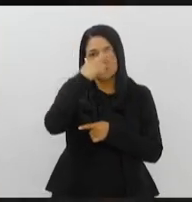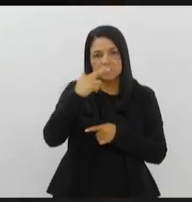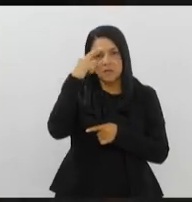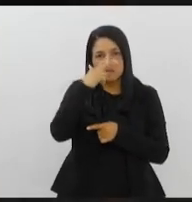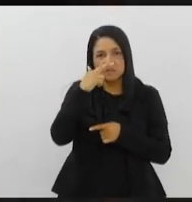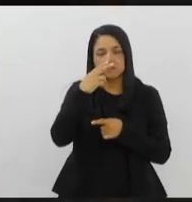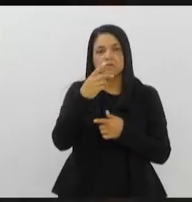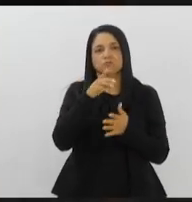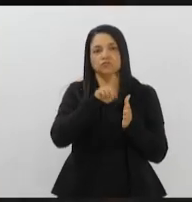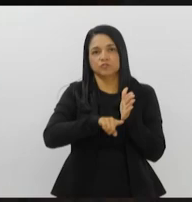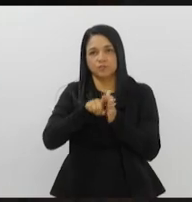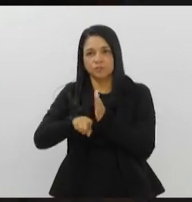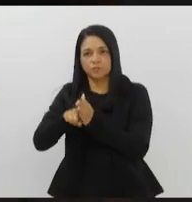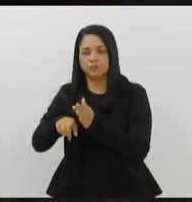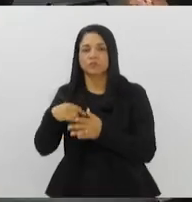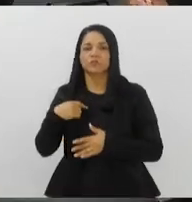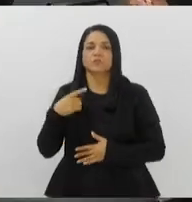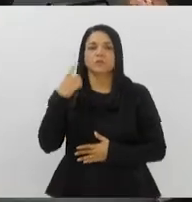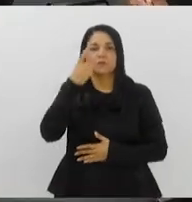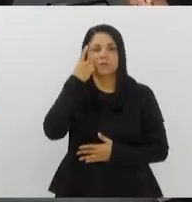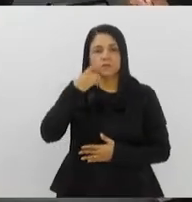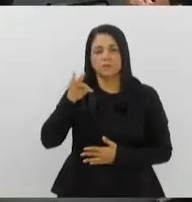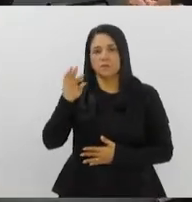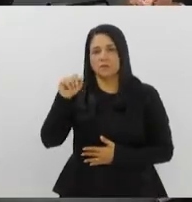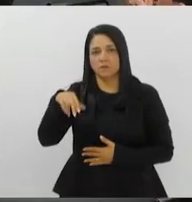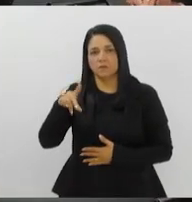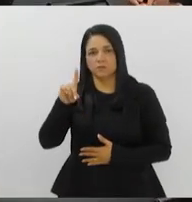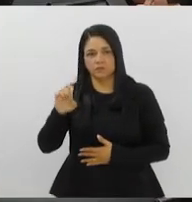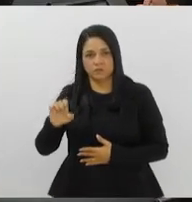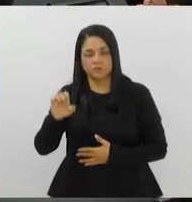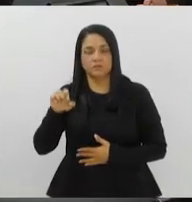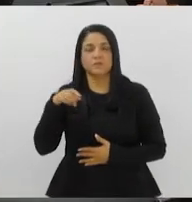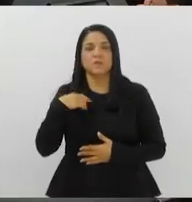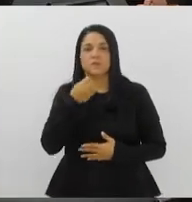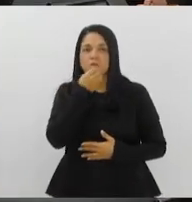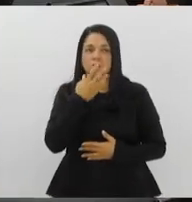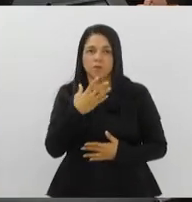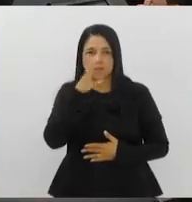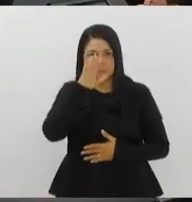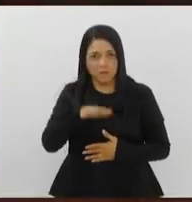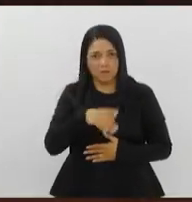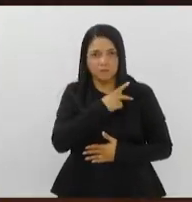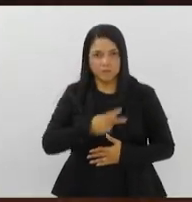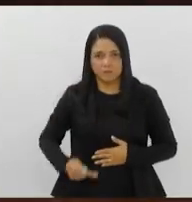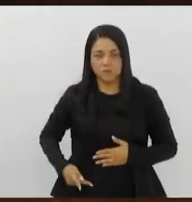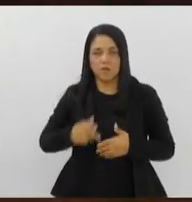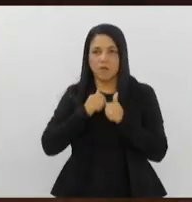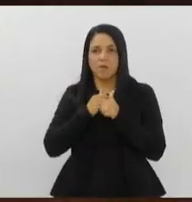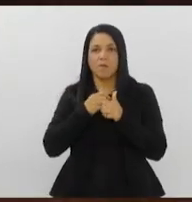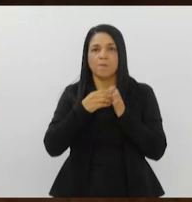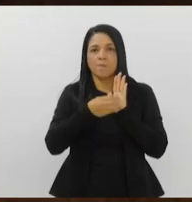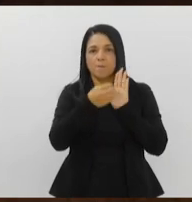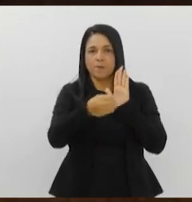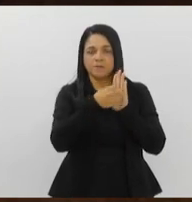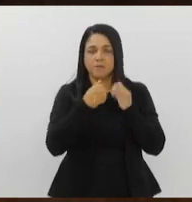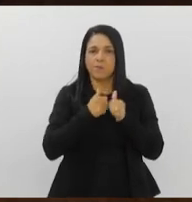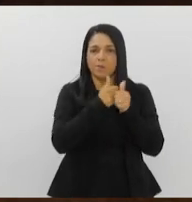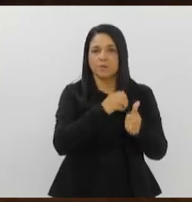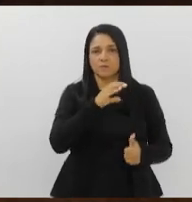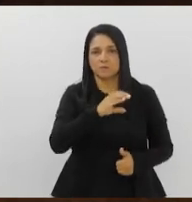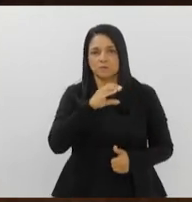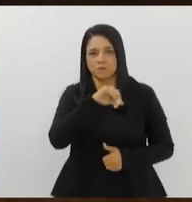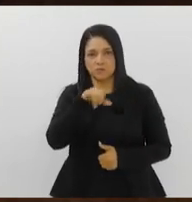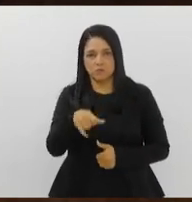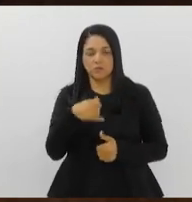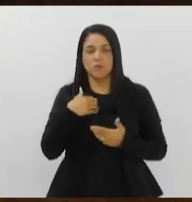dos Tributos. Deputado Tande Vieira. Presidente, boa tarde. O parecer acompanha a CCJ e